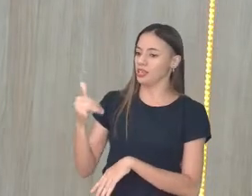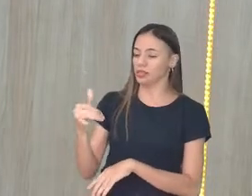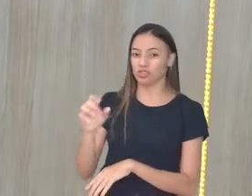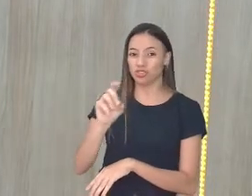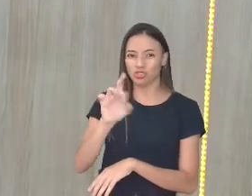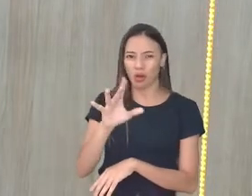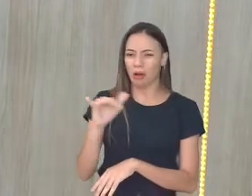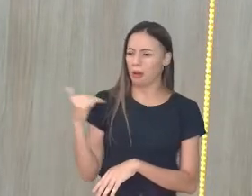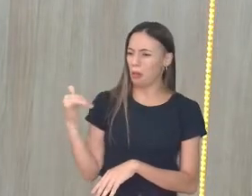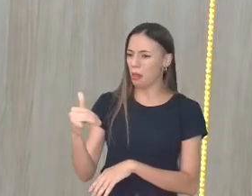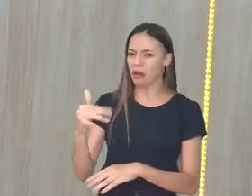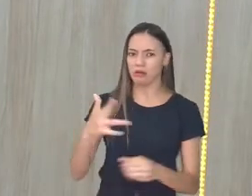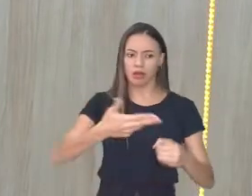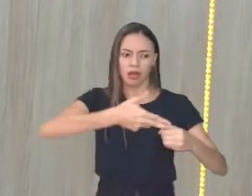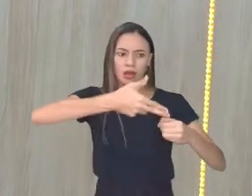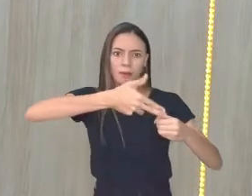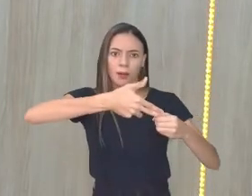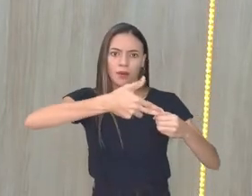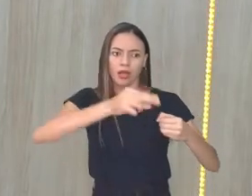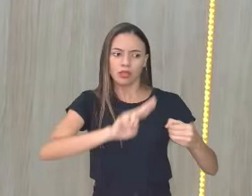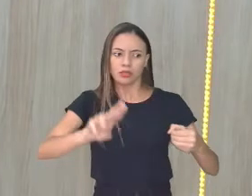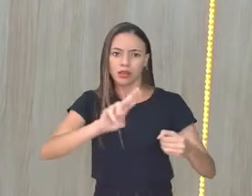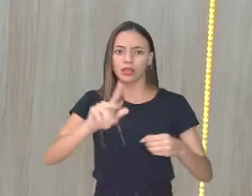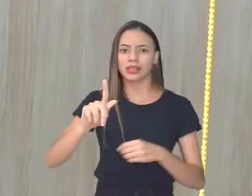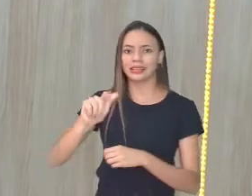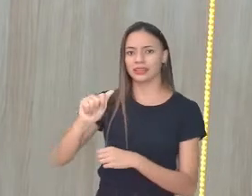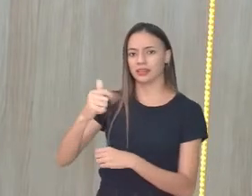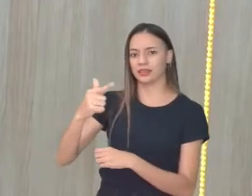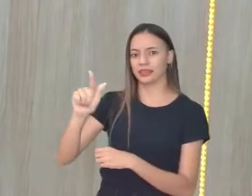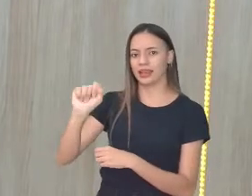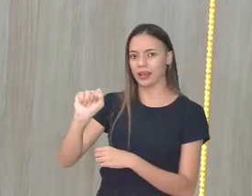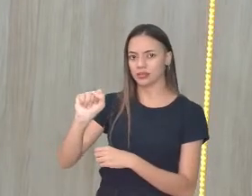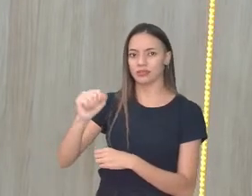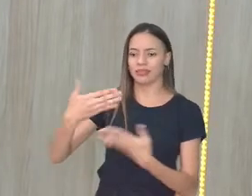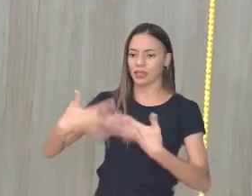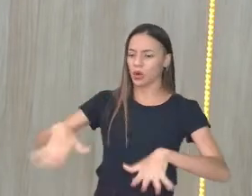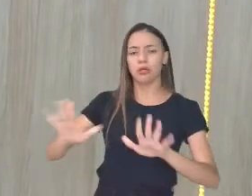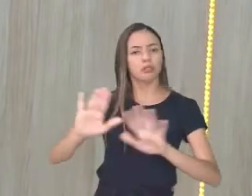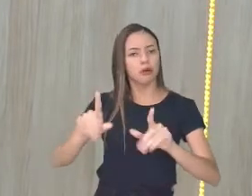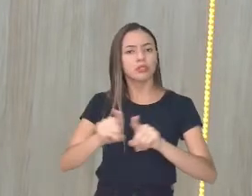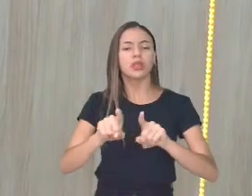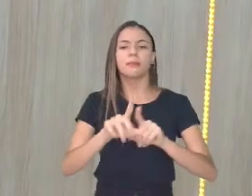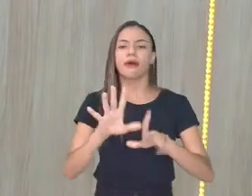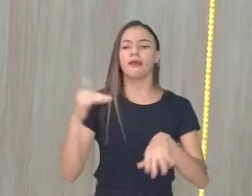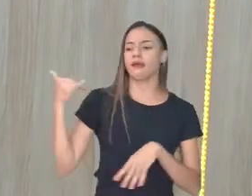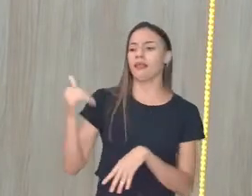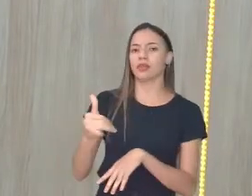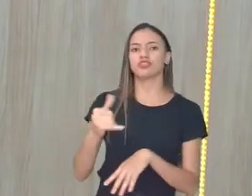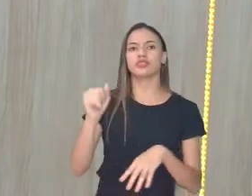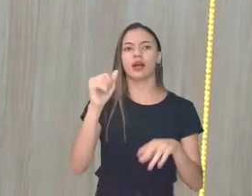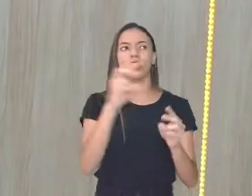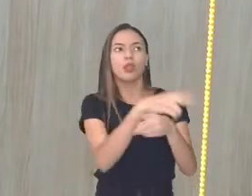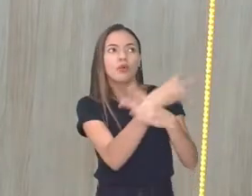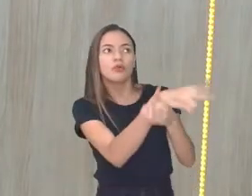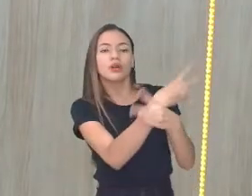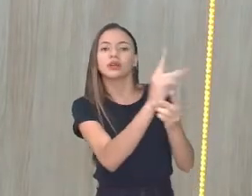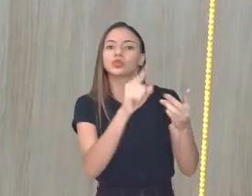a partir do petróleo, né, e a partir do gás natural, mas, por exemplo, energia eólica, energia solar,